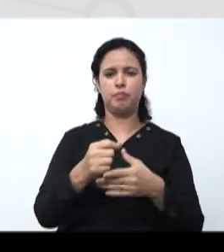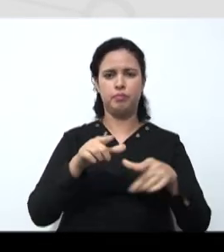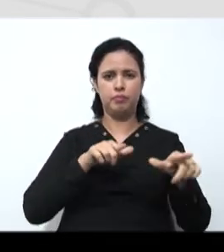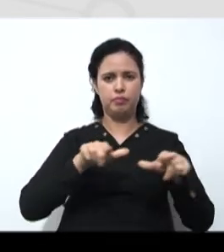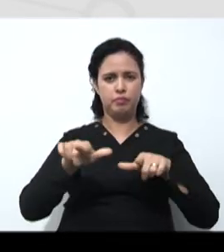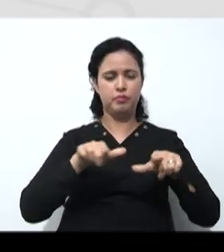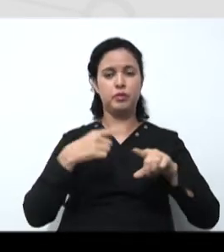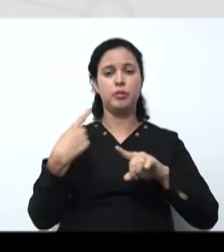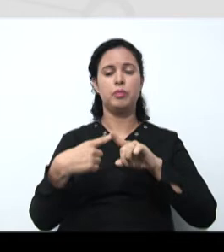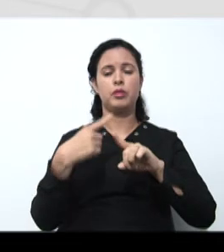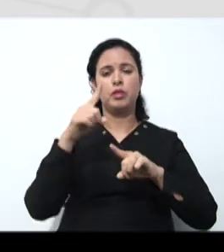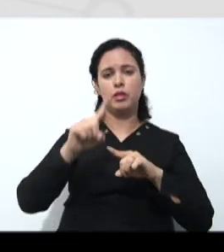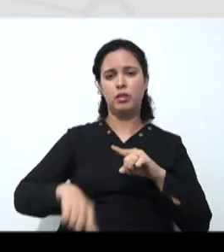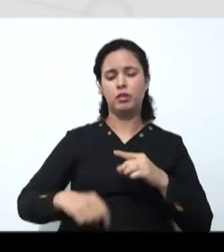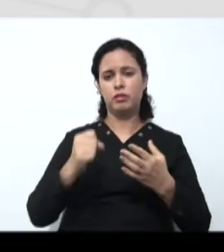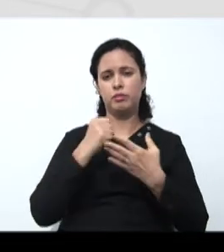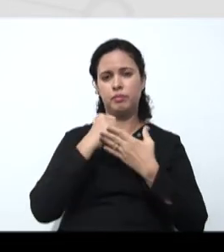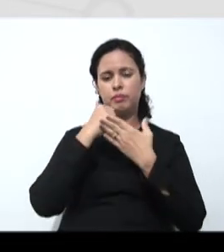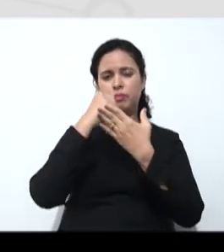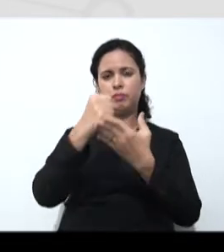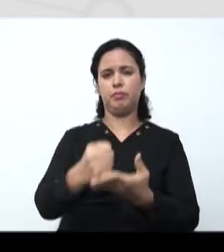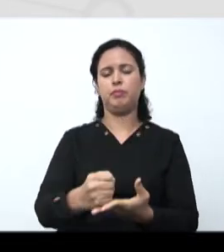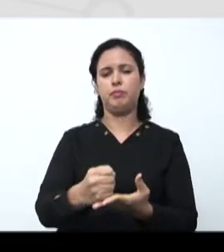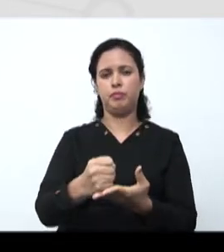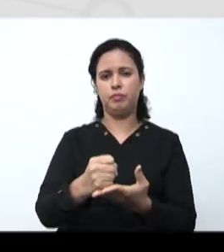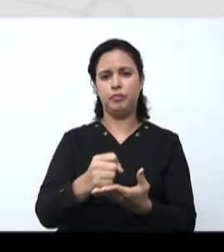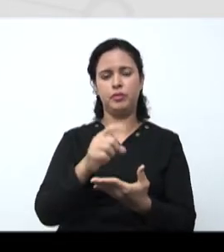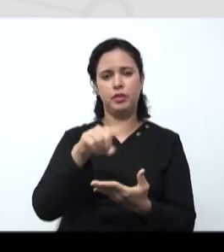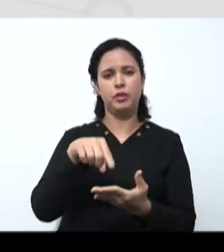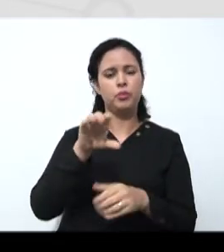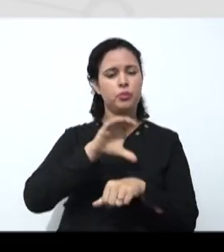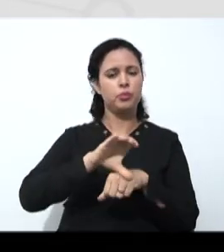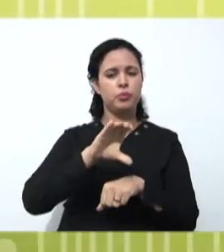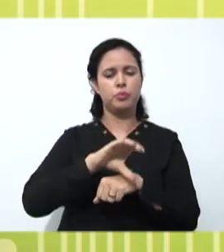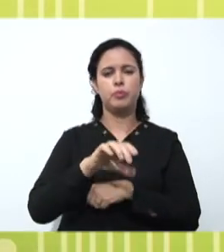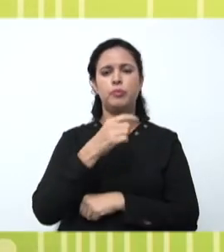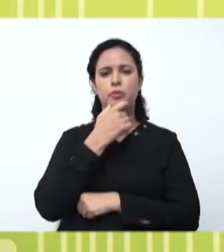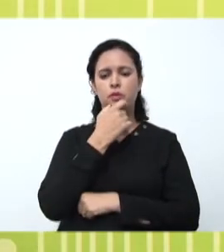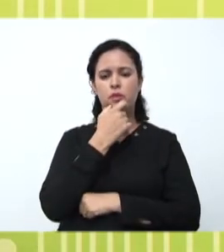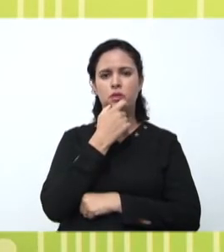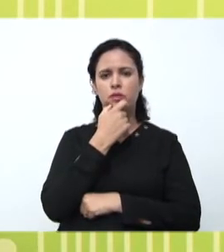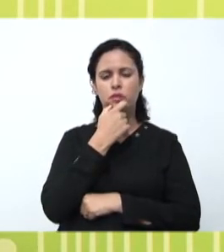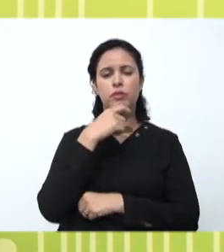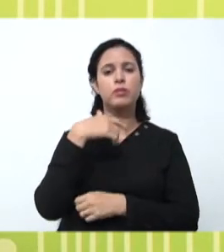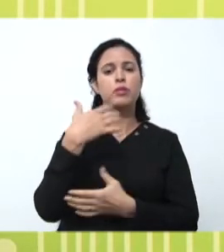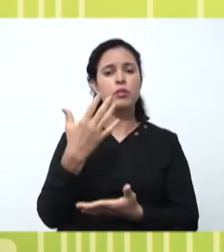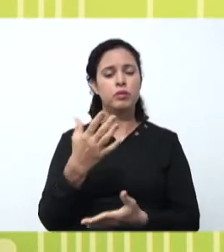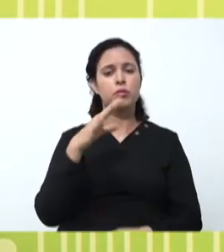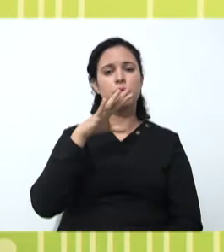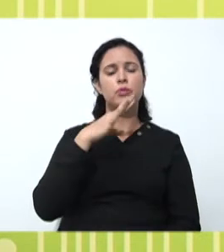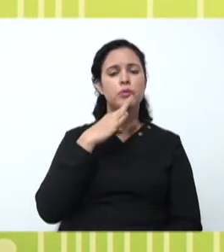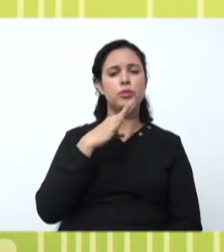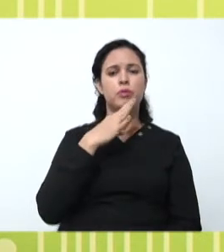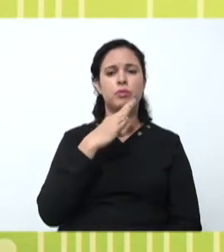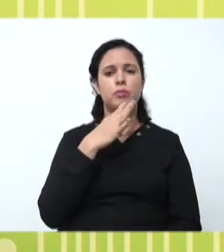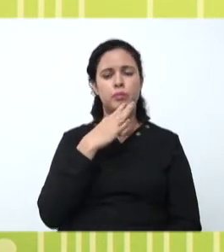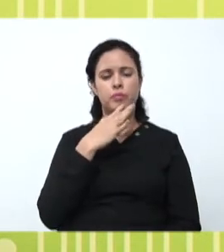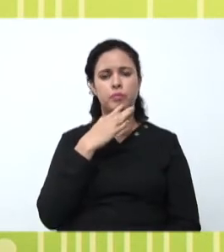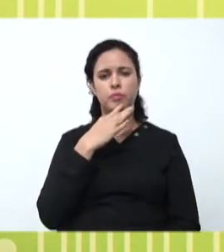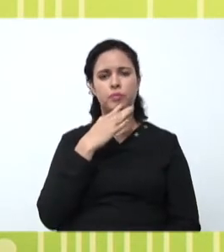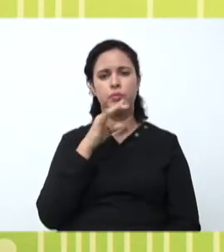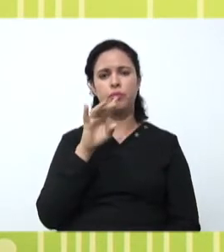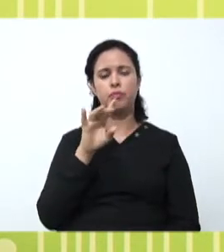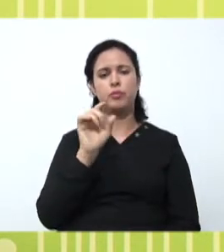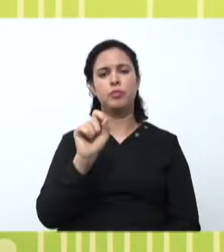Porque é o serviço que ele oferece, é o curso de inglês. Então, quando a gente está falando de conhecimento, a gente